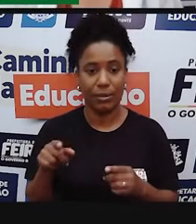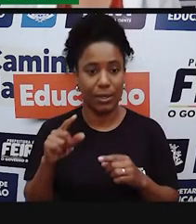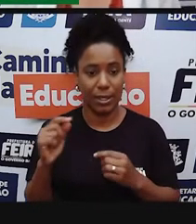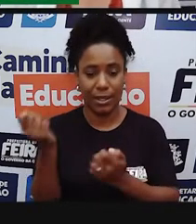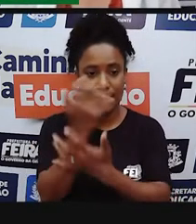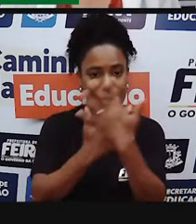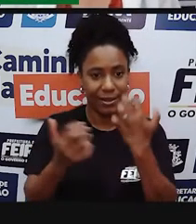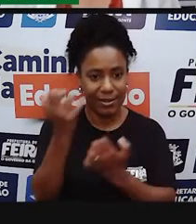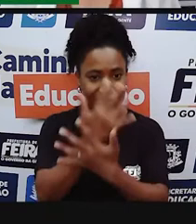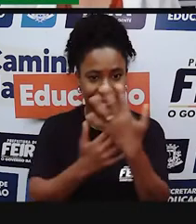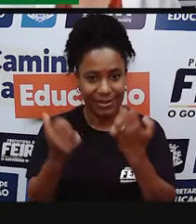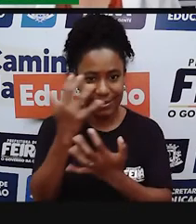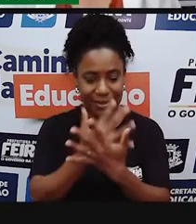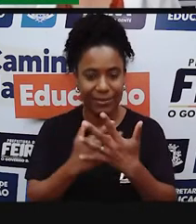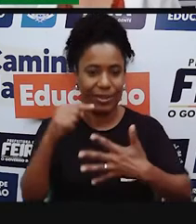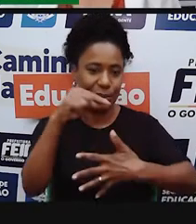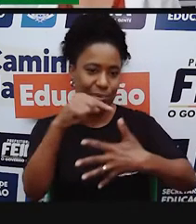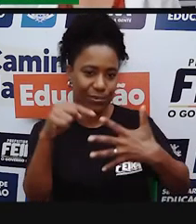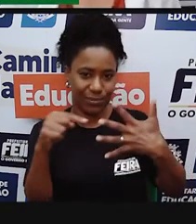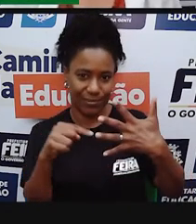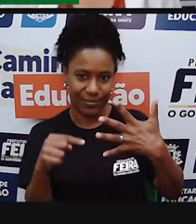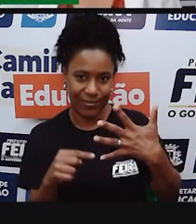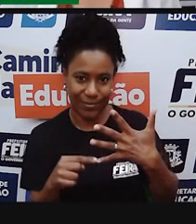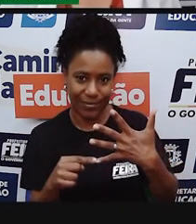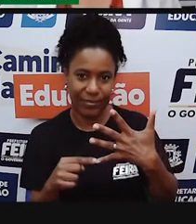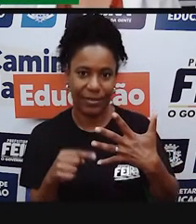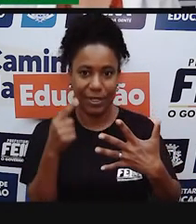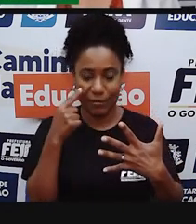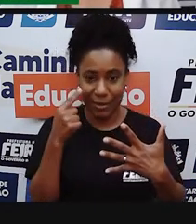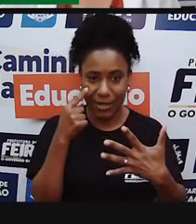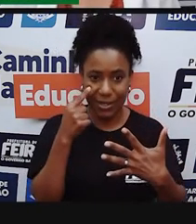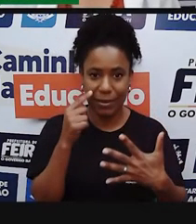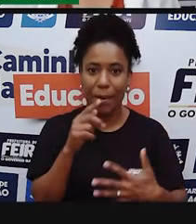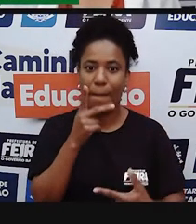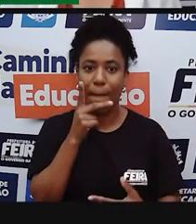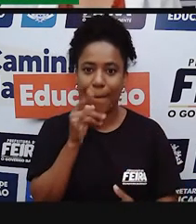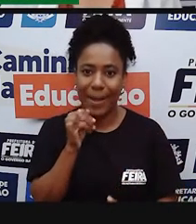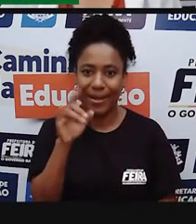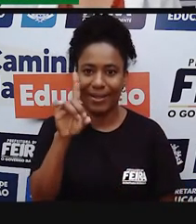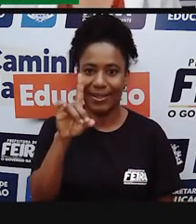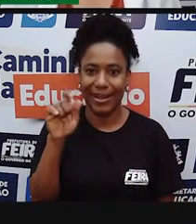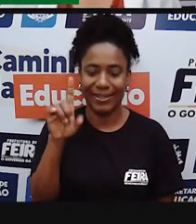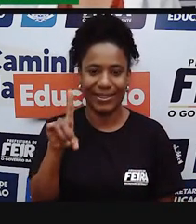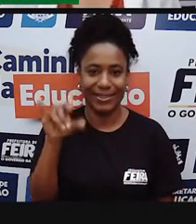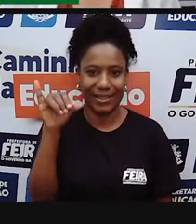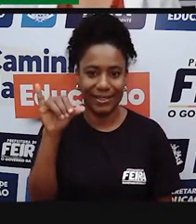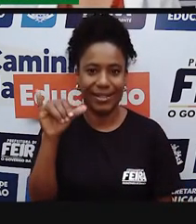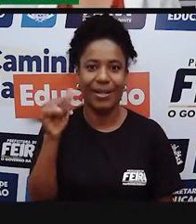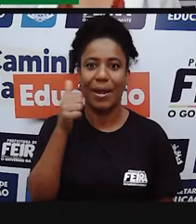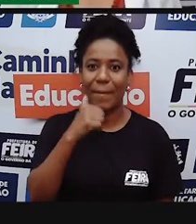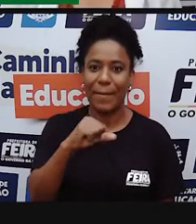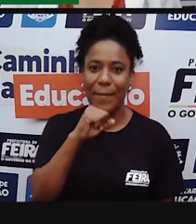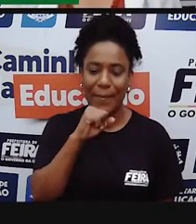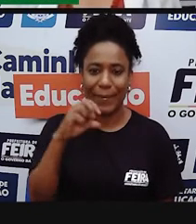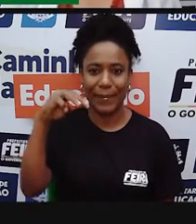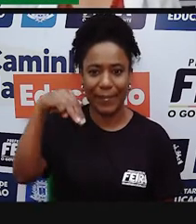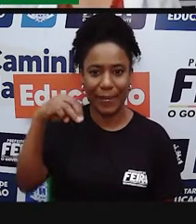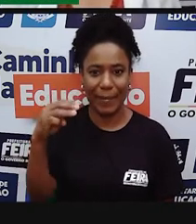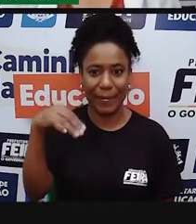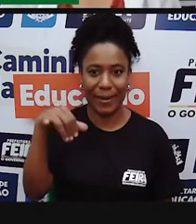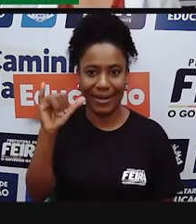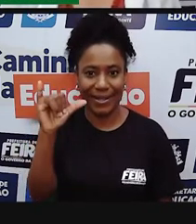vocabulários relacionados a família série papai mami mamãe Sister